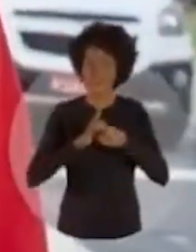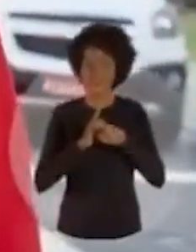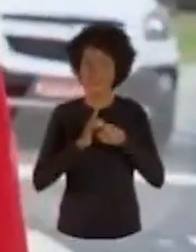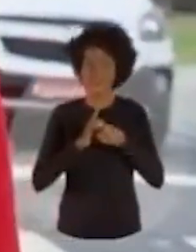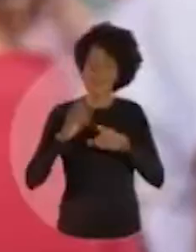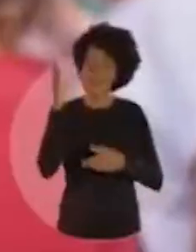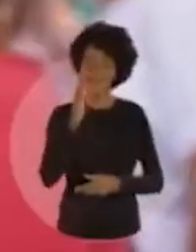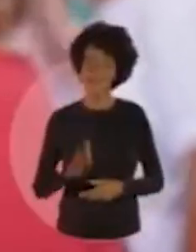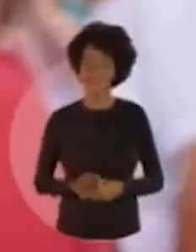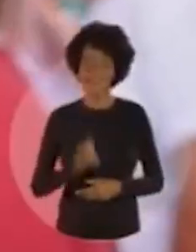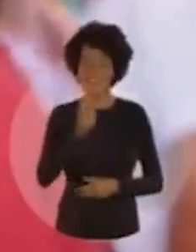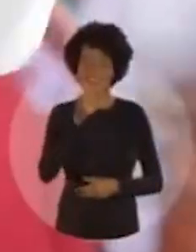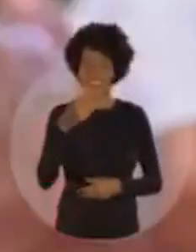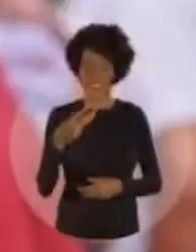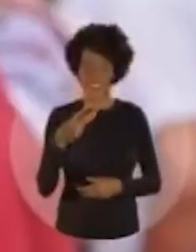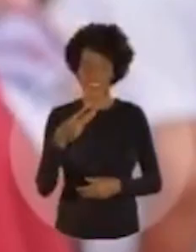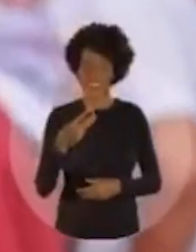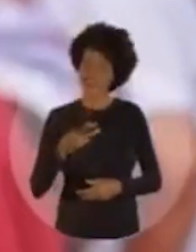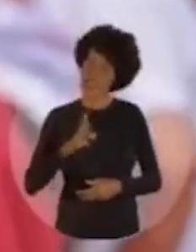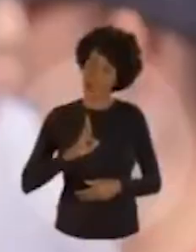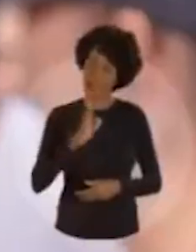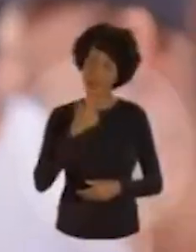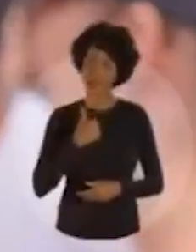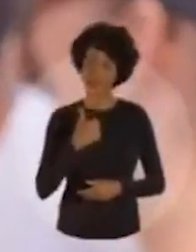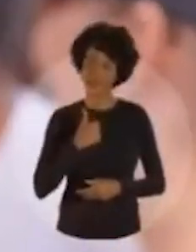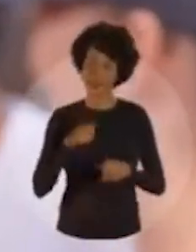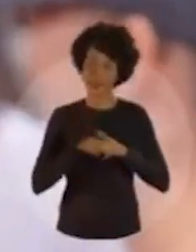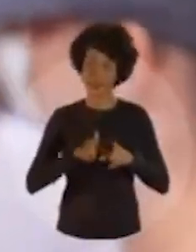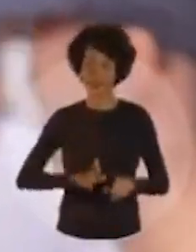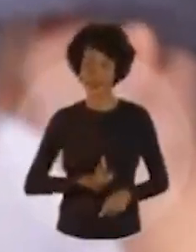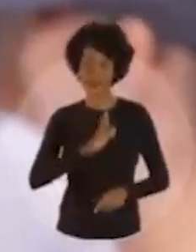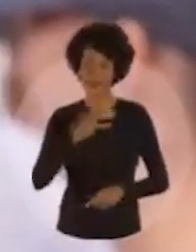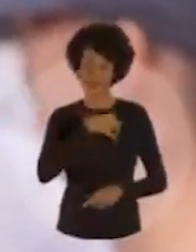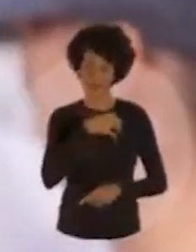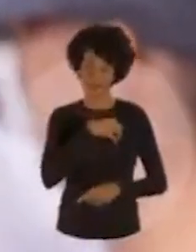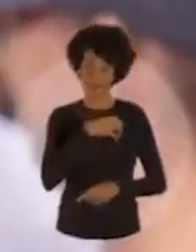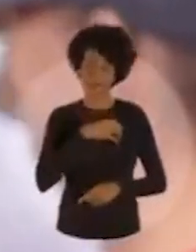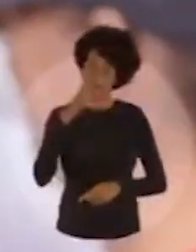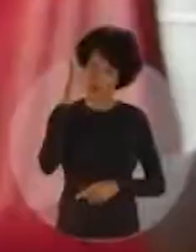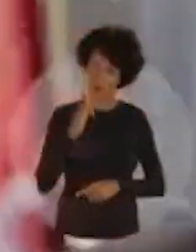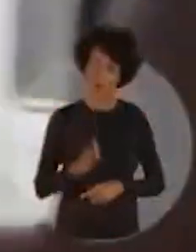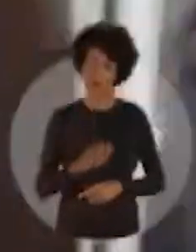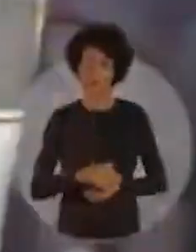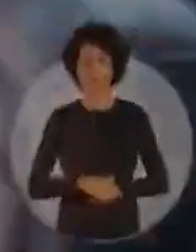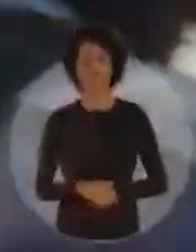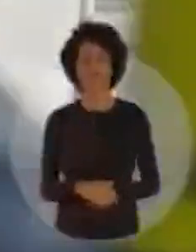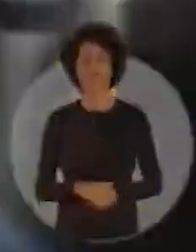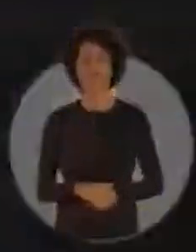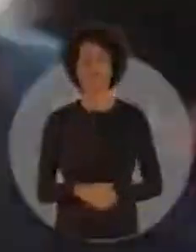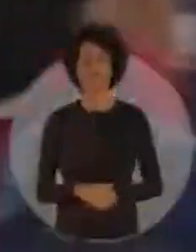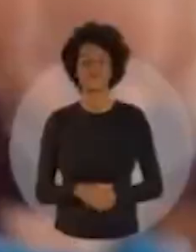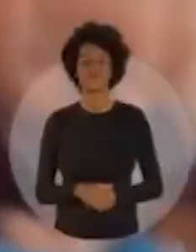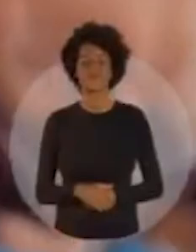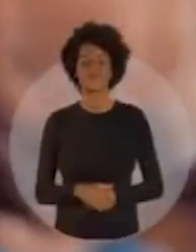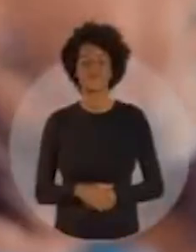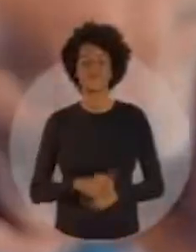pelo Brasil 13 me representa me representa a Bahia e o Brasil